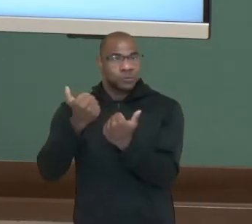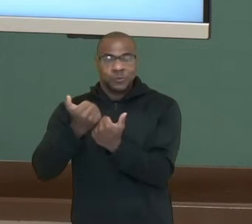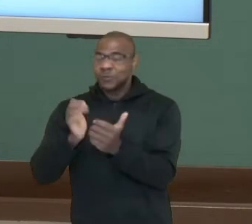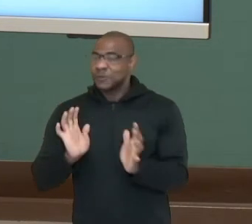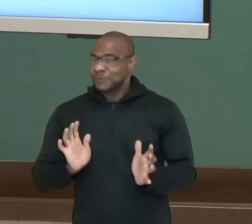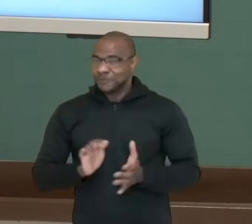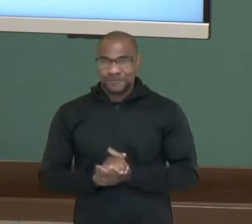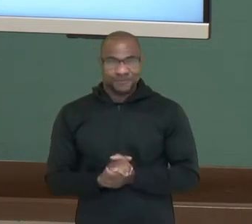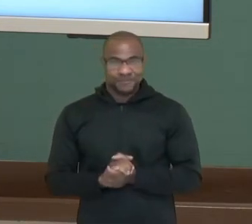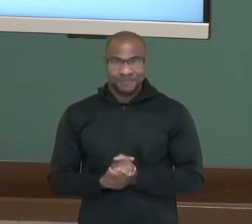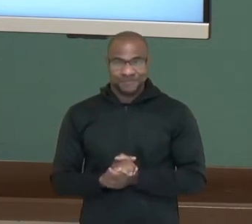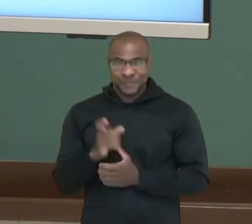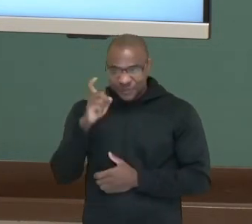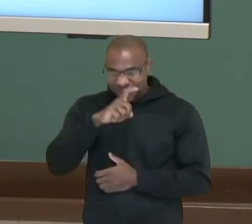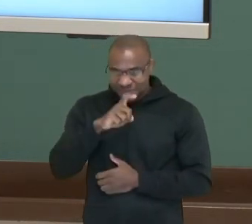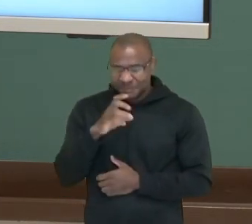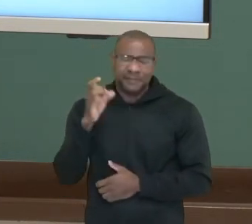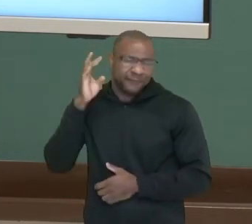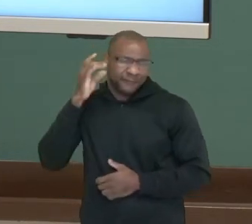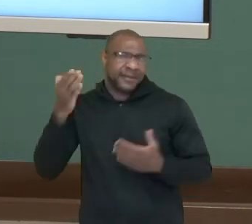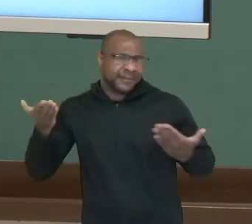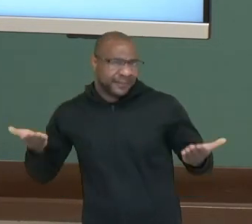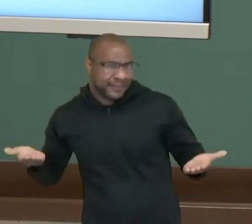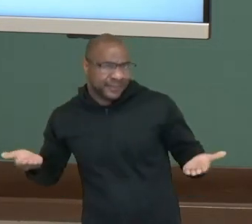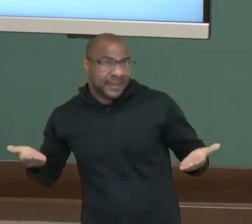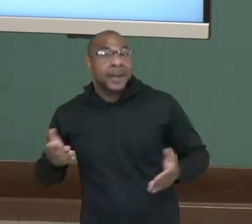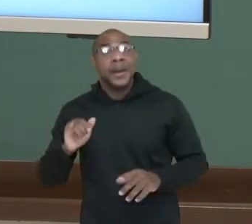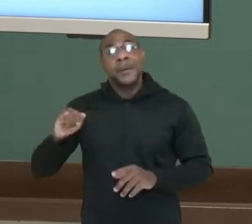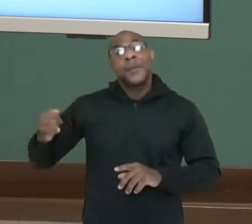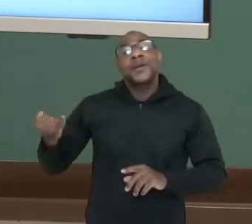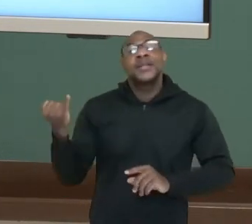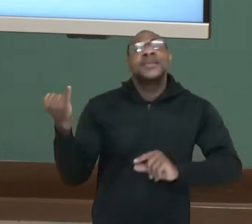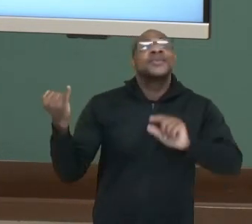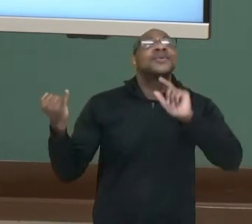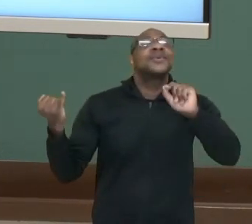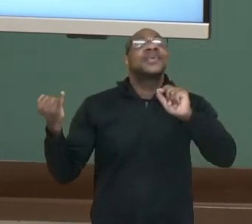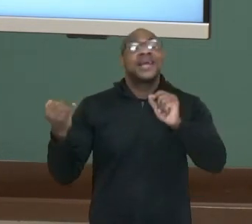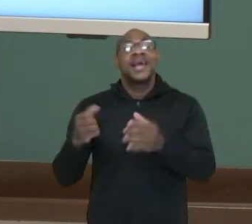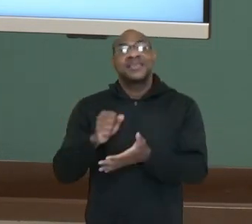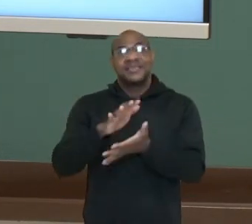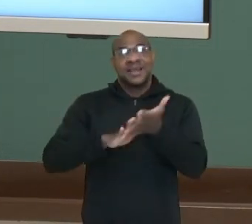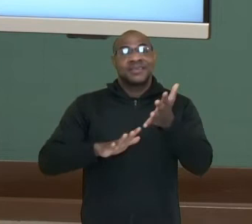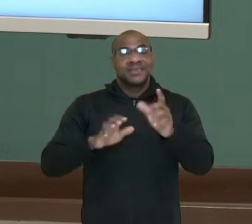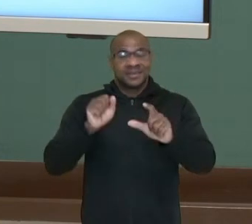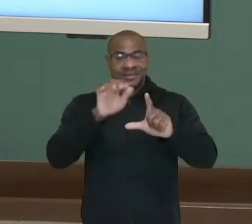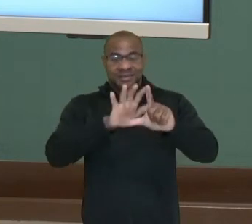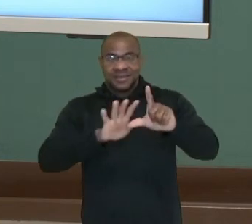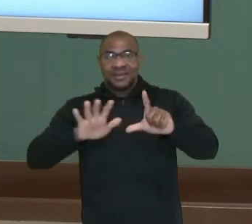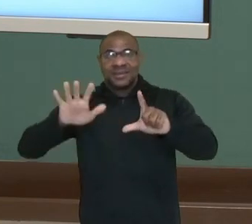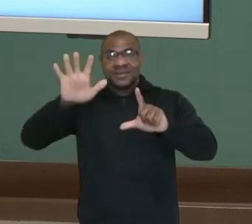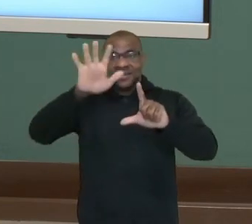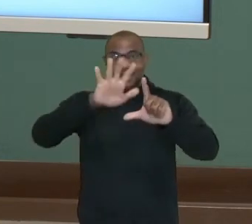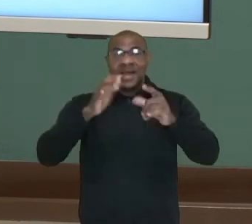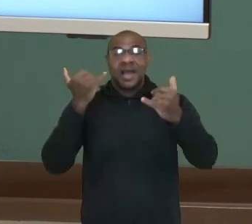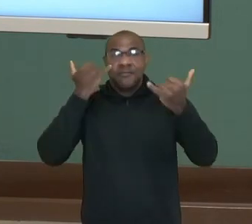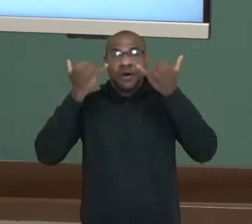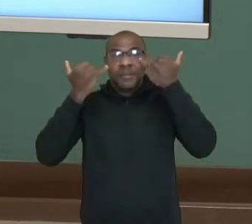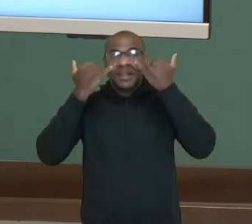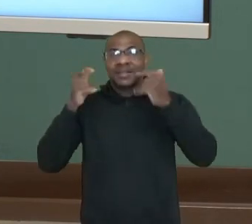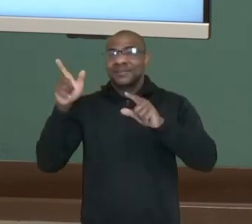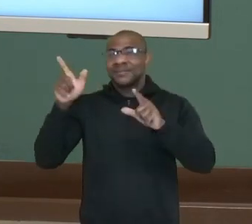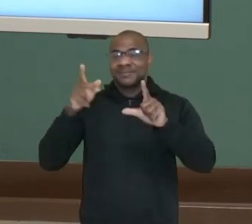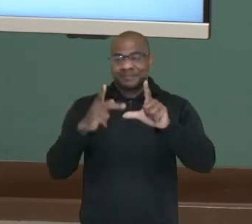difícil? Não, ficou facinho, né? Mas o importante mais aqui desse exercício era fazer a informação aqui